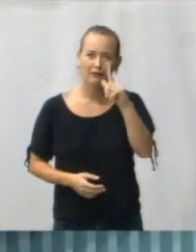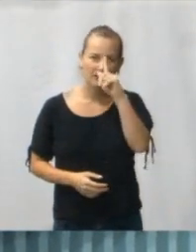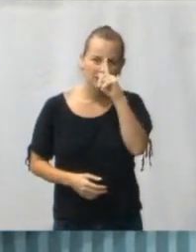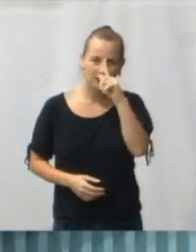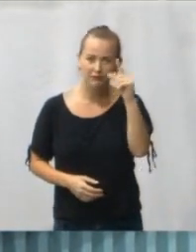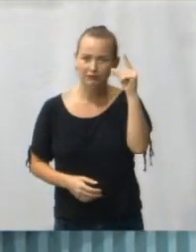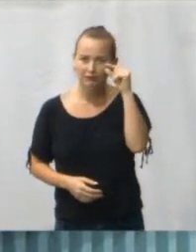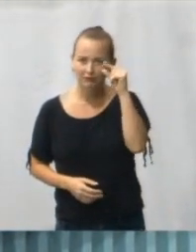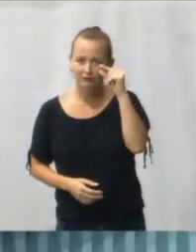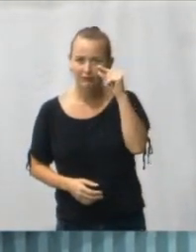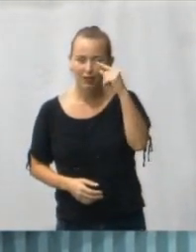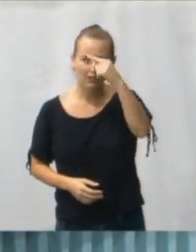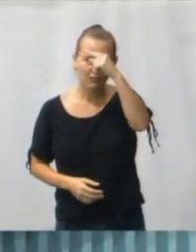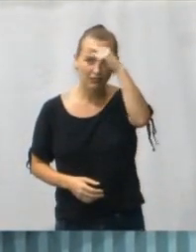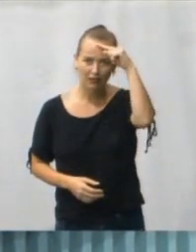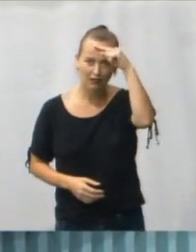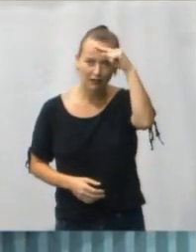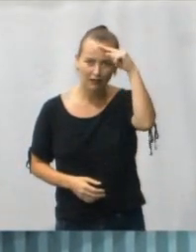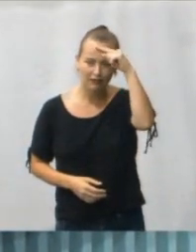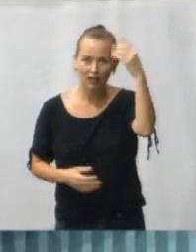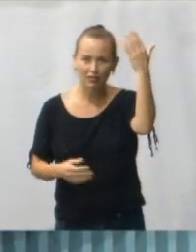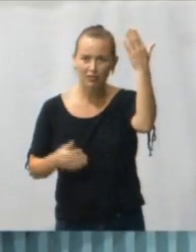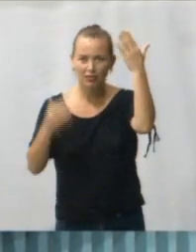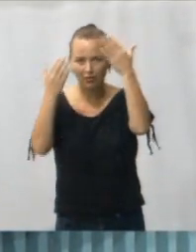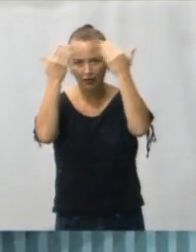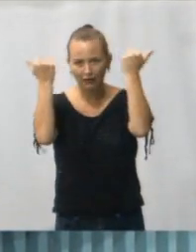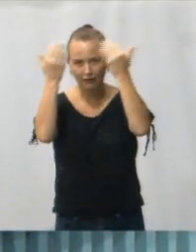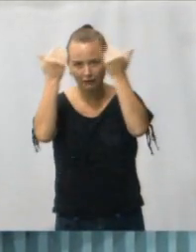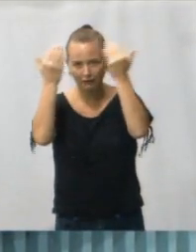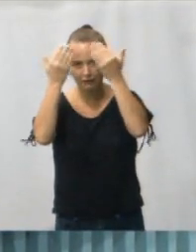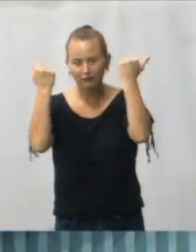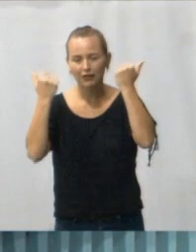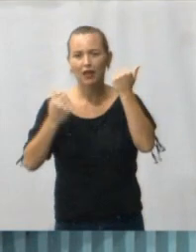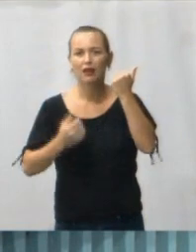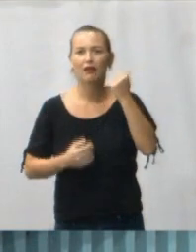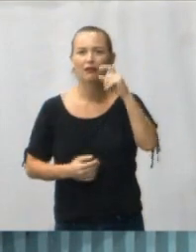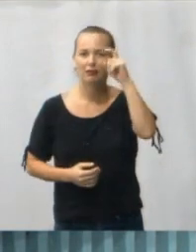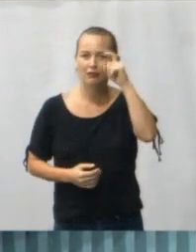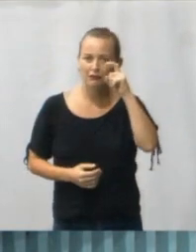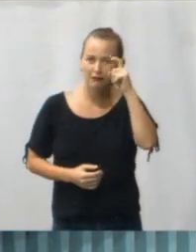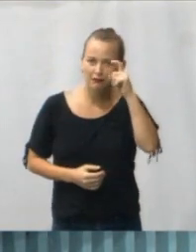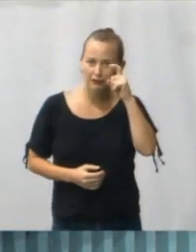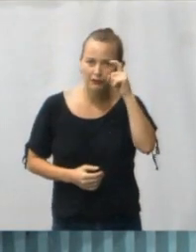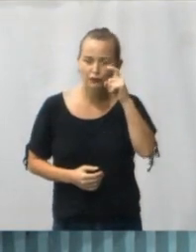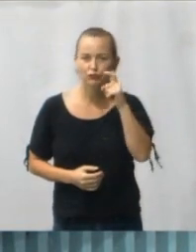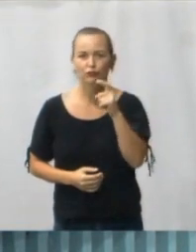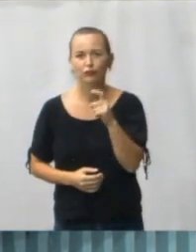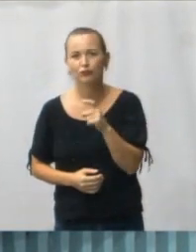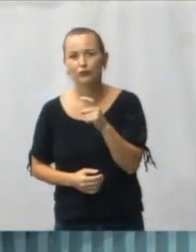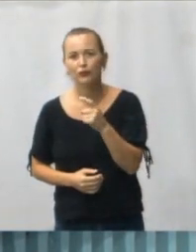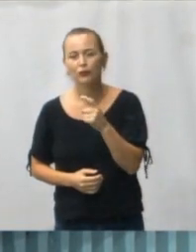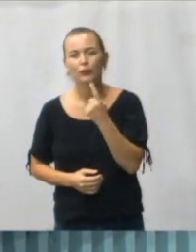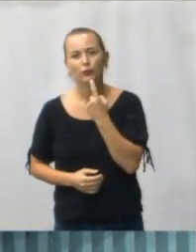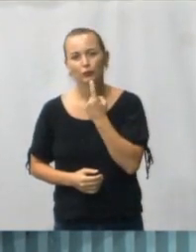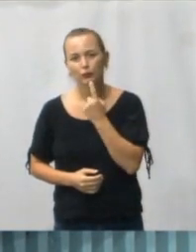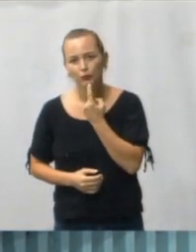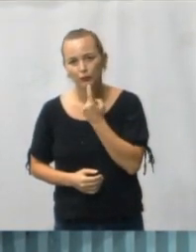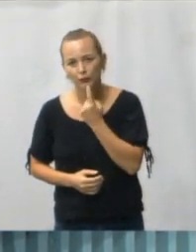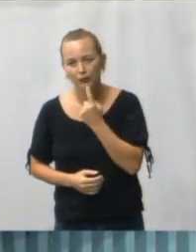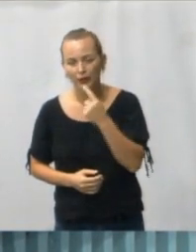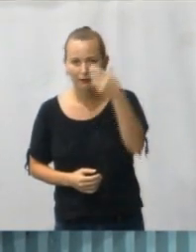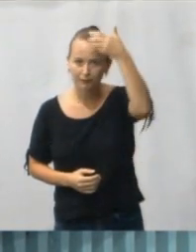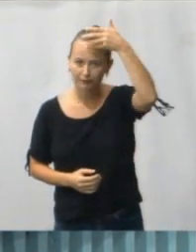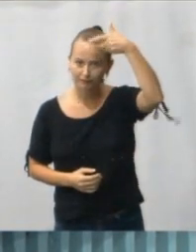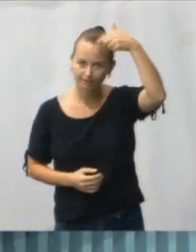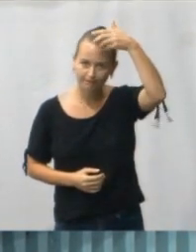Neves, Davi Ismael, nosso presidente, Deninho Silva, Duda Brasil, Leandro Piquet, Luiz Emanuel